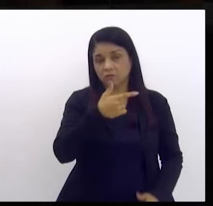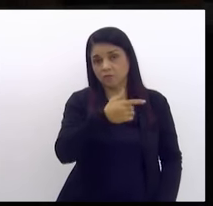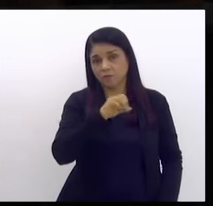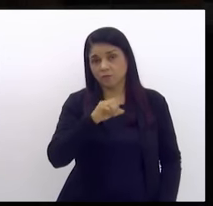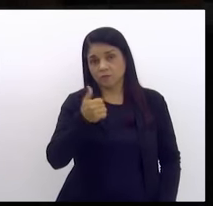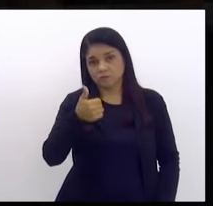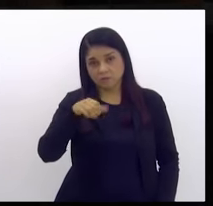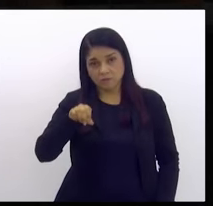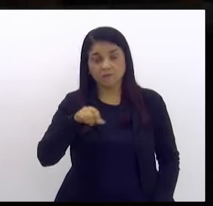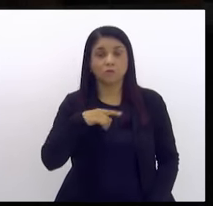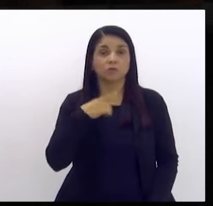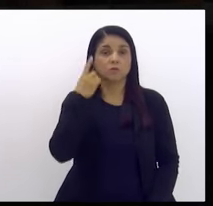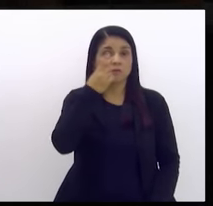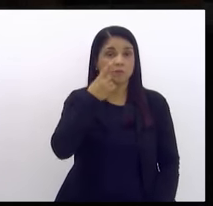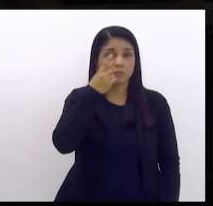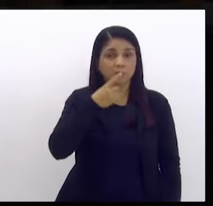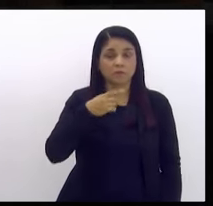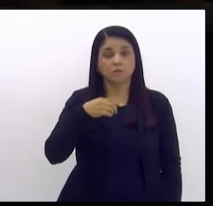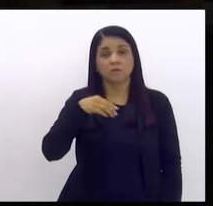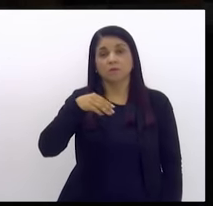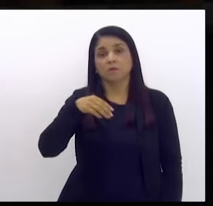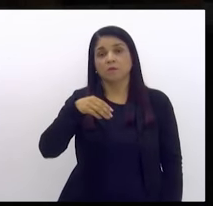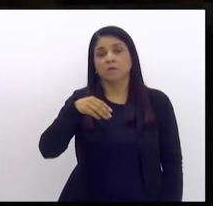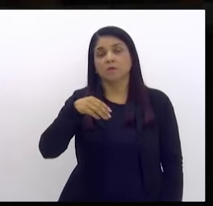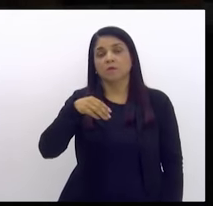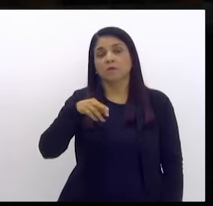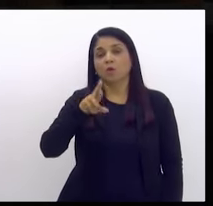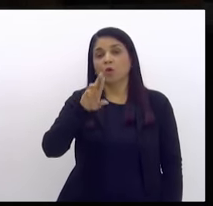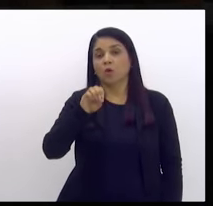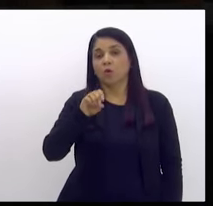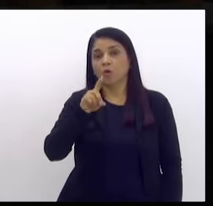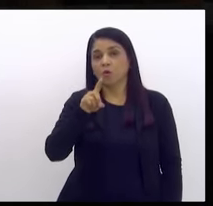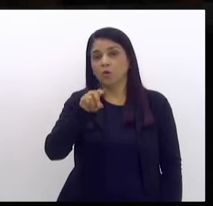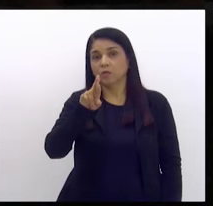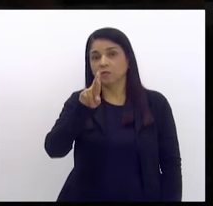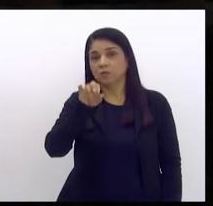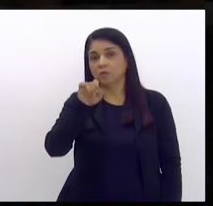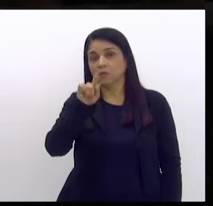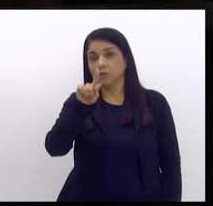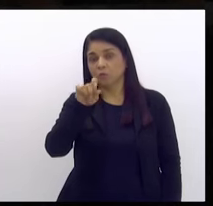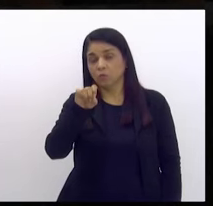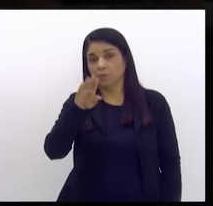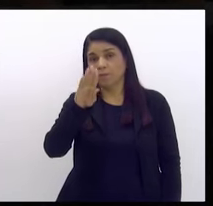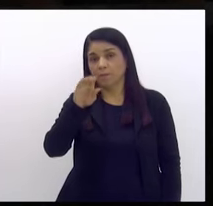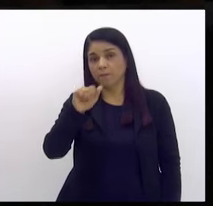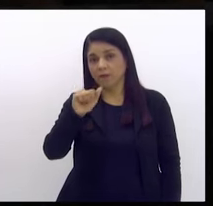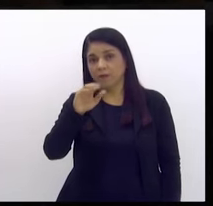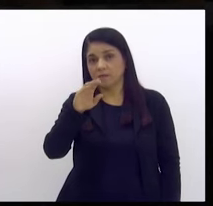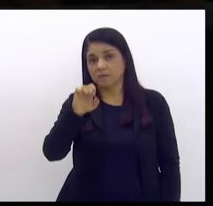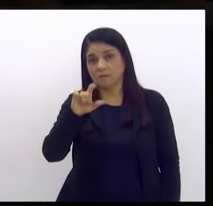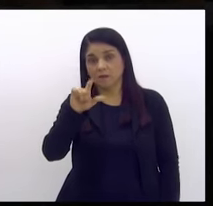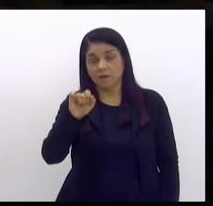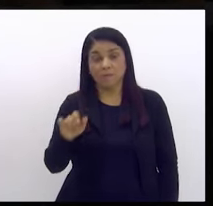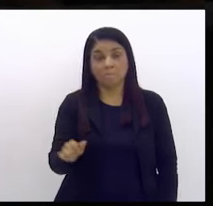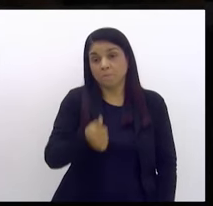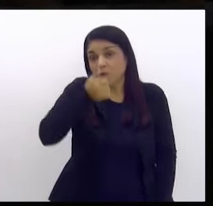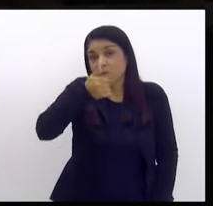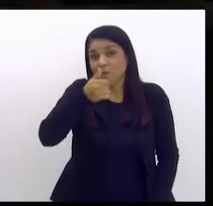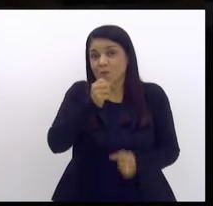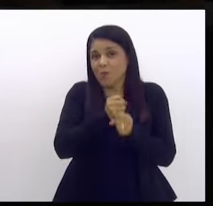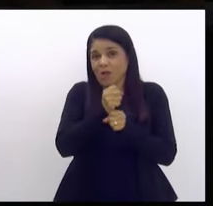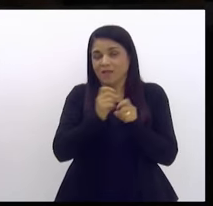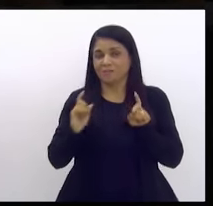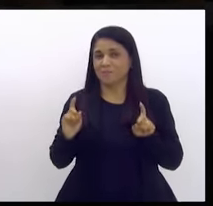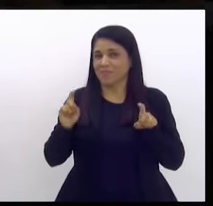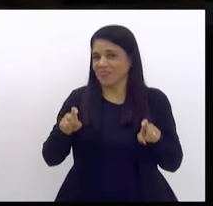deputado Bacelar, quando ele nem sonhava ainda em ser presidente, era o primeiro ano do mandato dele. Por